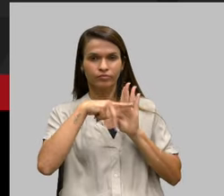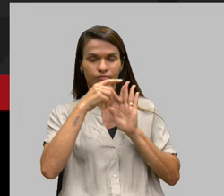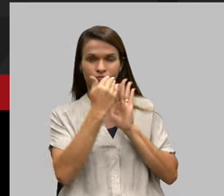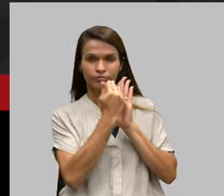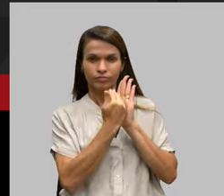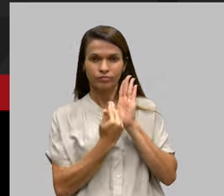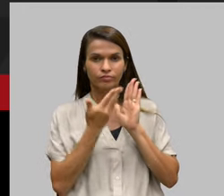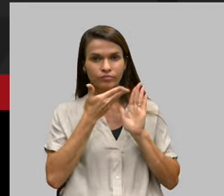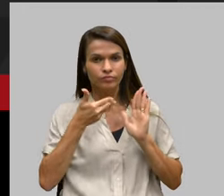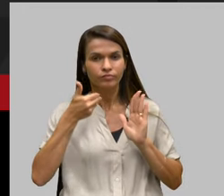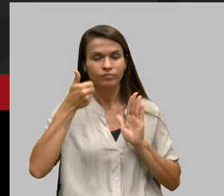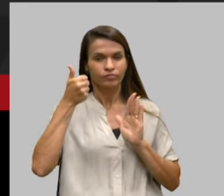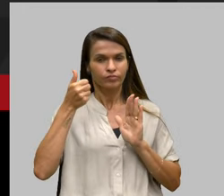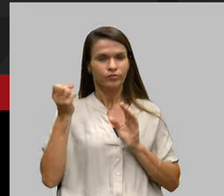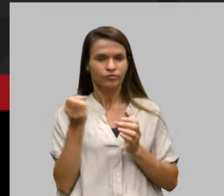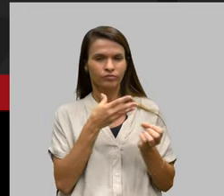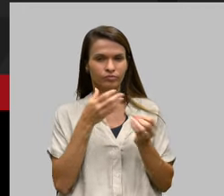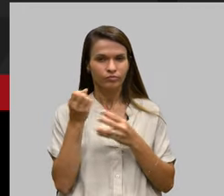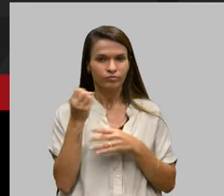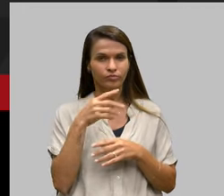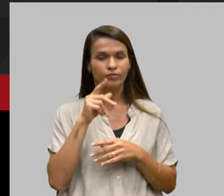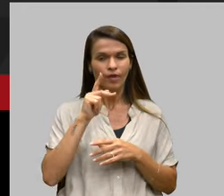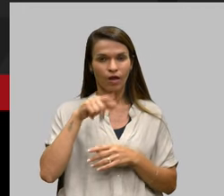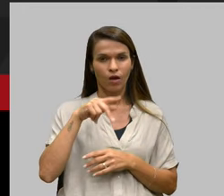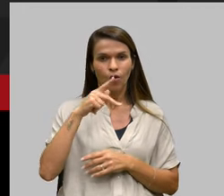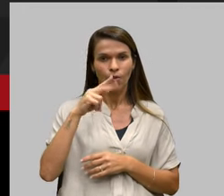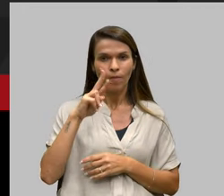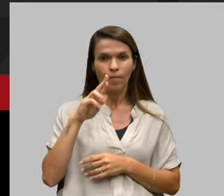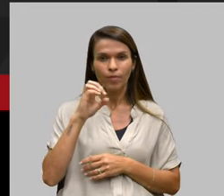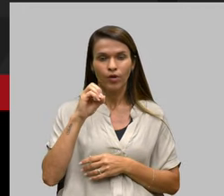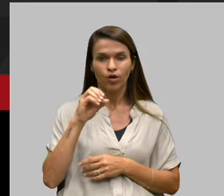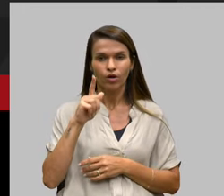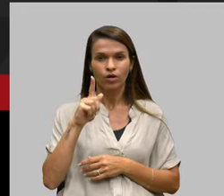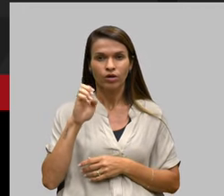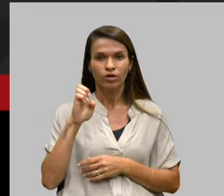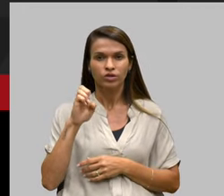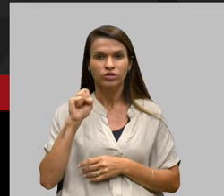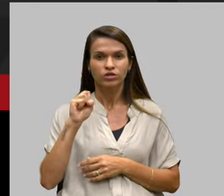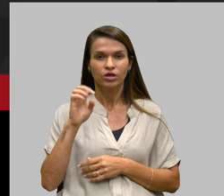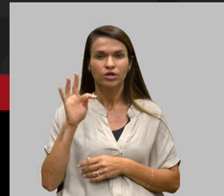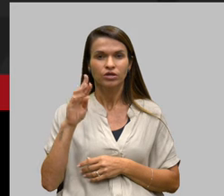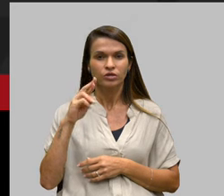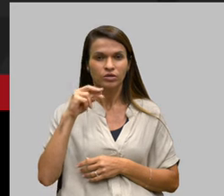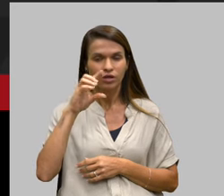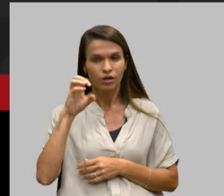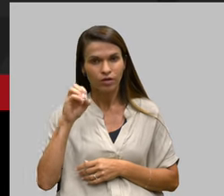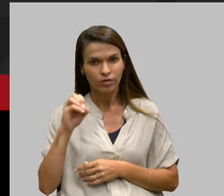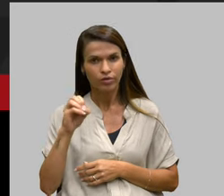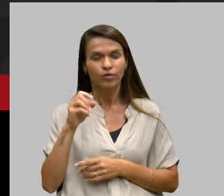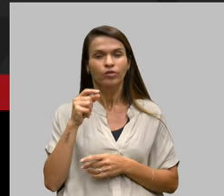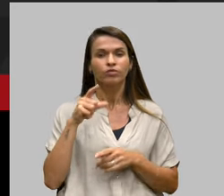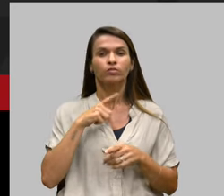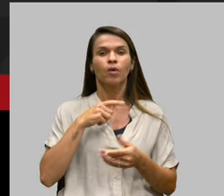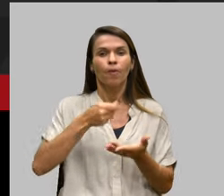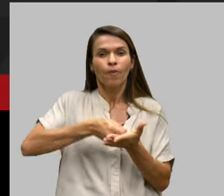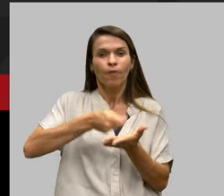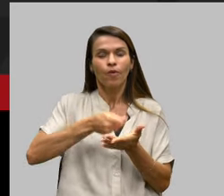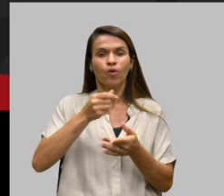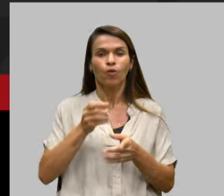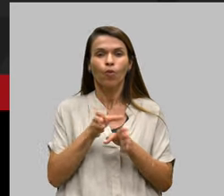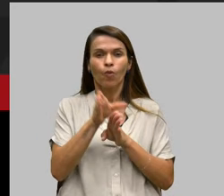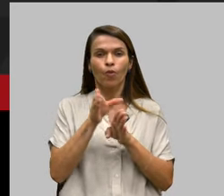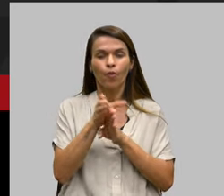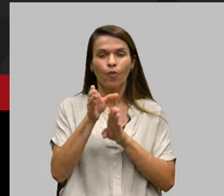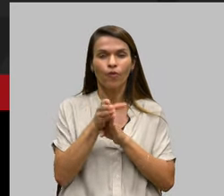E modernização da gestão que é o pró-gestão temos uma obrigatoriedade de todos os dirigentes e conselheiros dos regimes próprios rumo